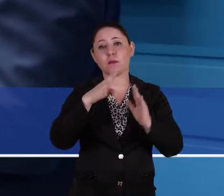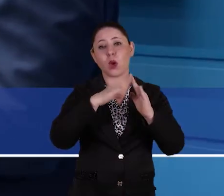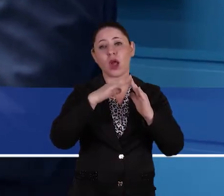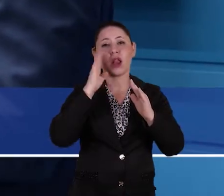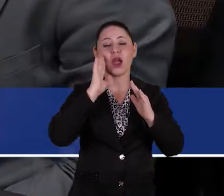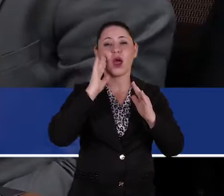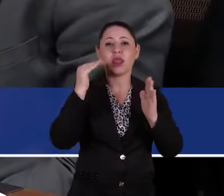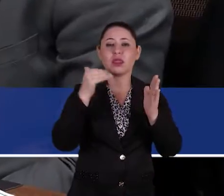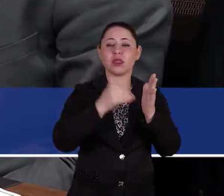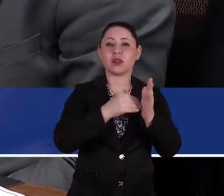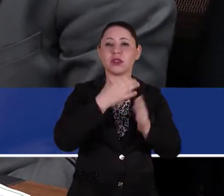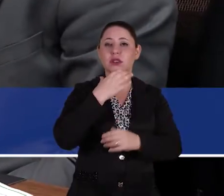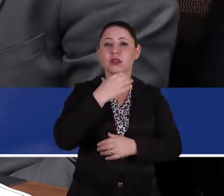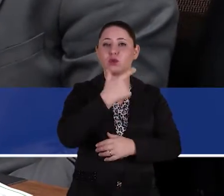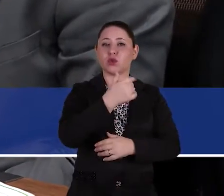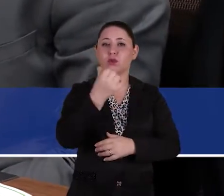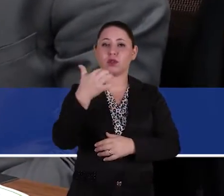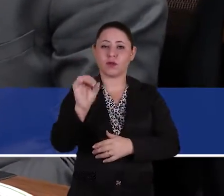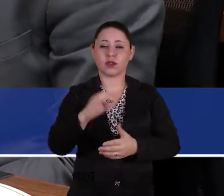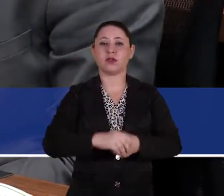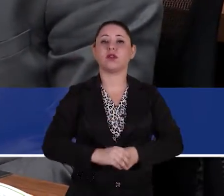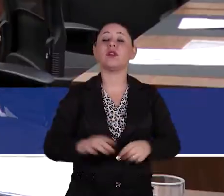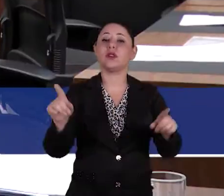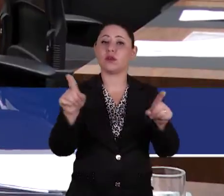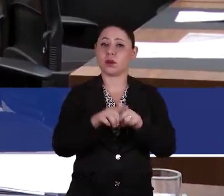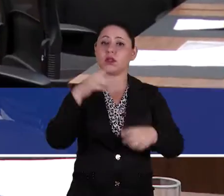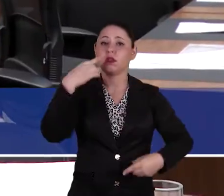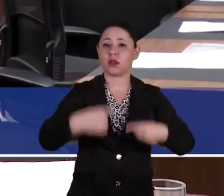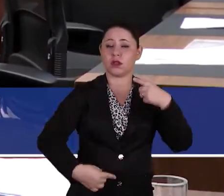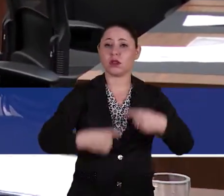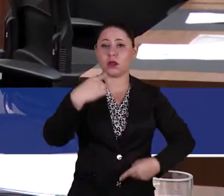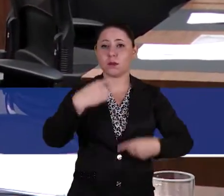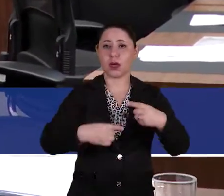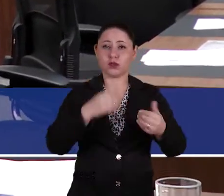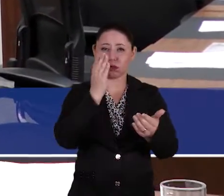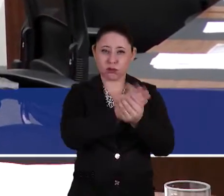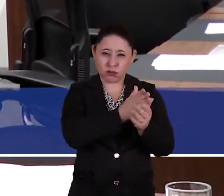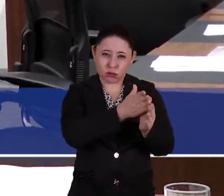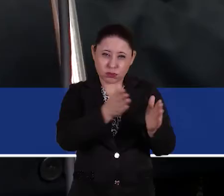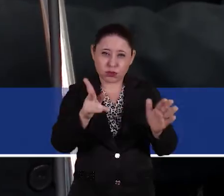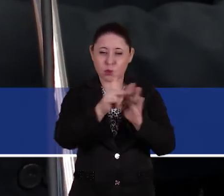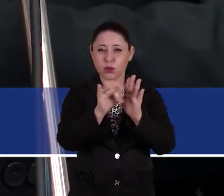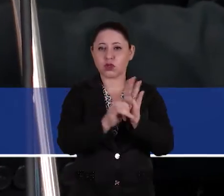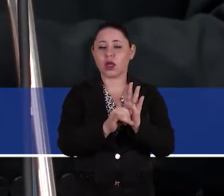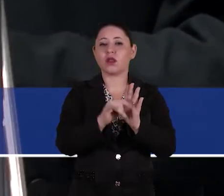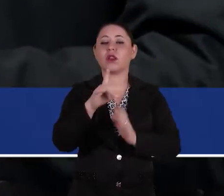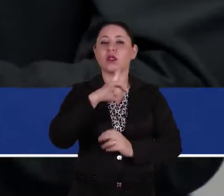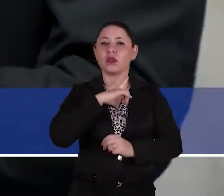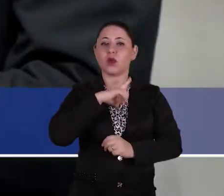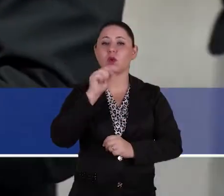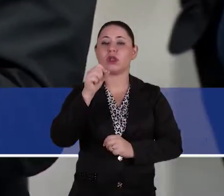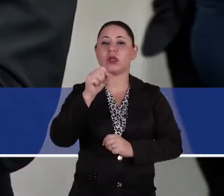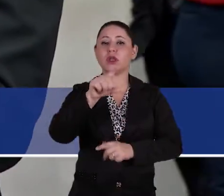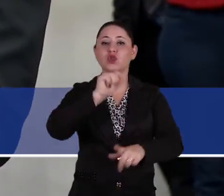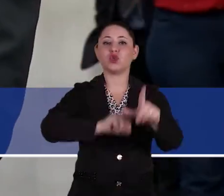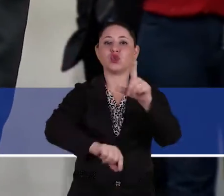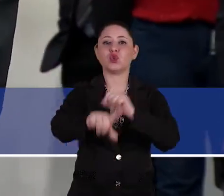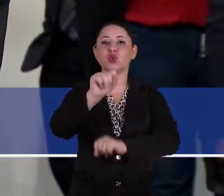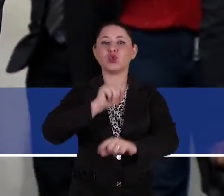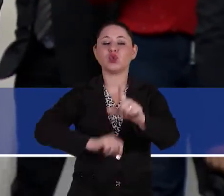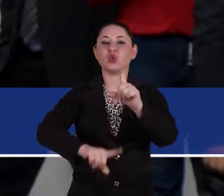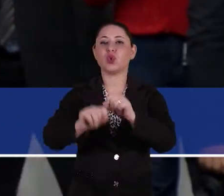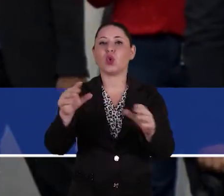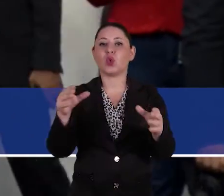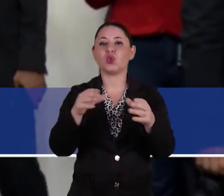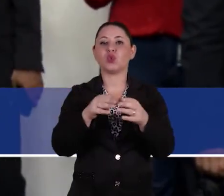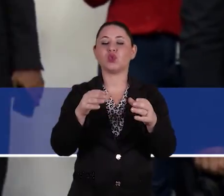o Morar Legal, até dezembro de 2020. Houve ainda debate marcando a tramitação do projeto, que trata sobre o processo de